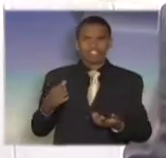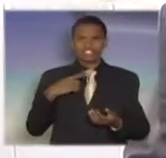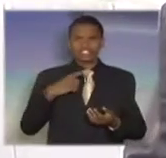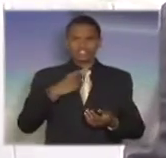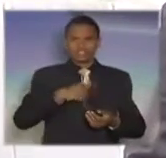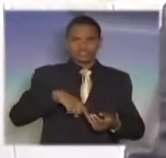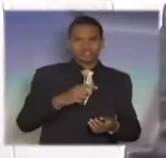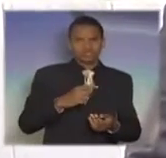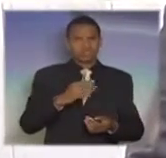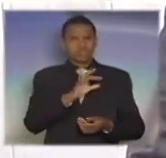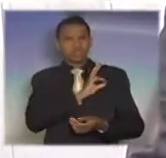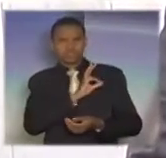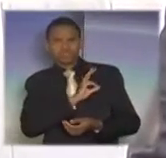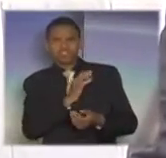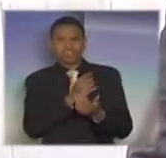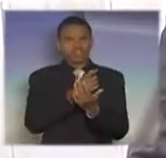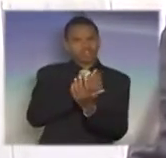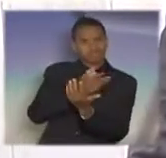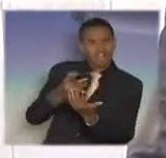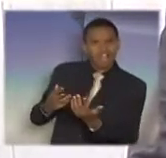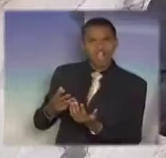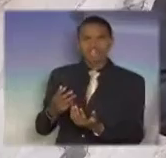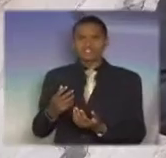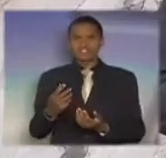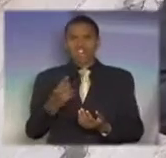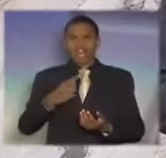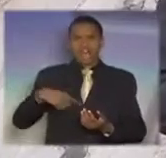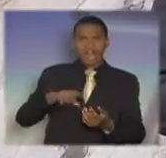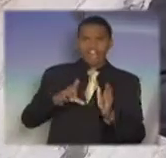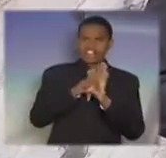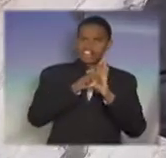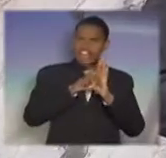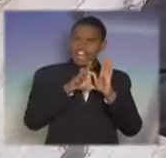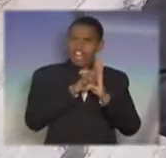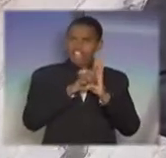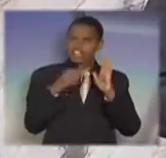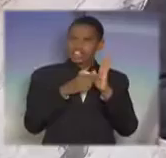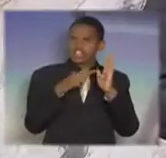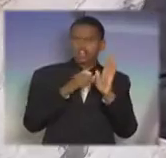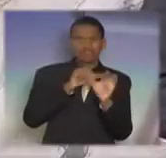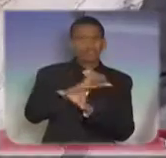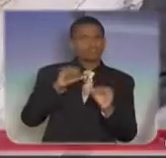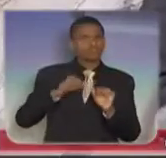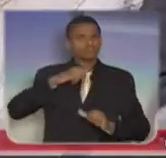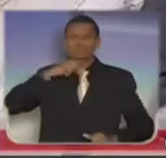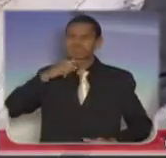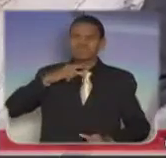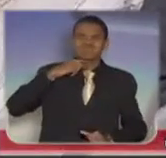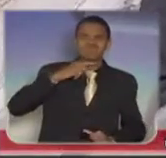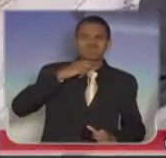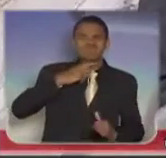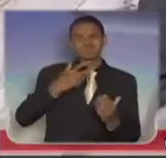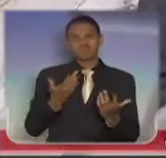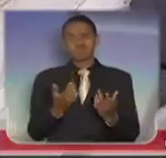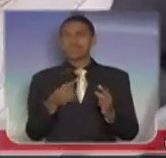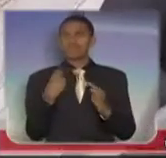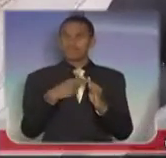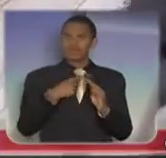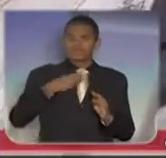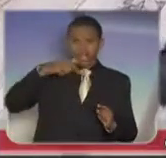civis das forças armadas não conseguimos mudar nossa linha hipócrita onde na nossa lei